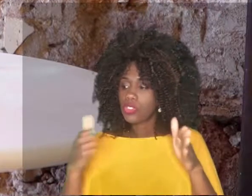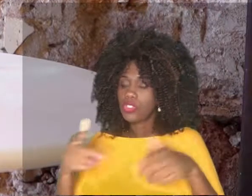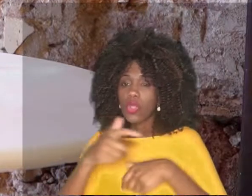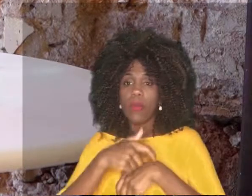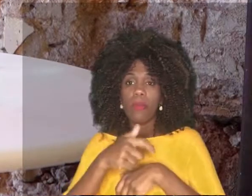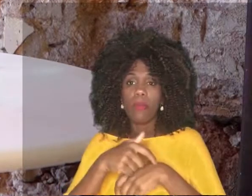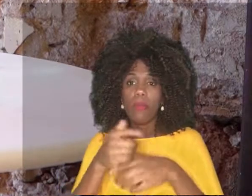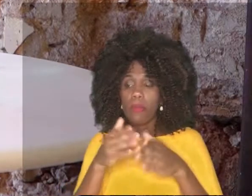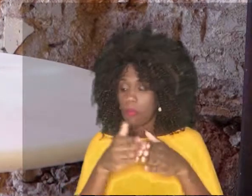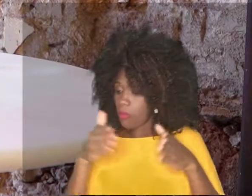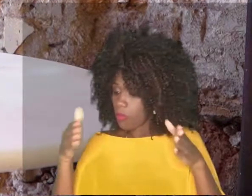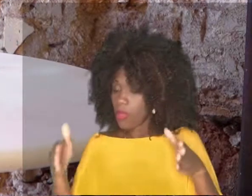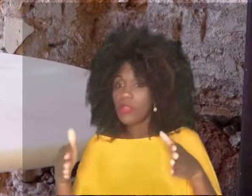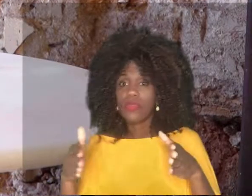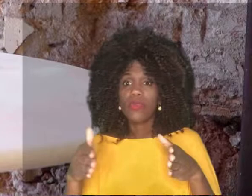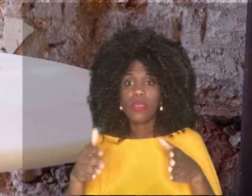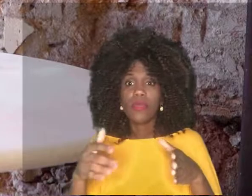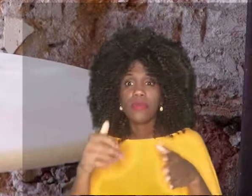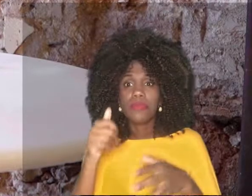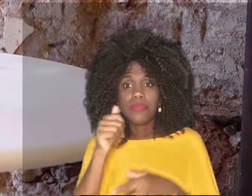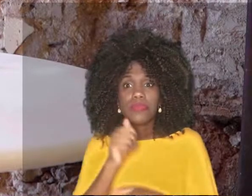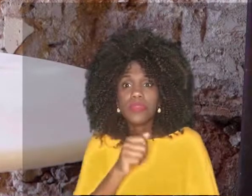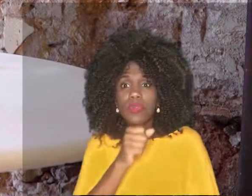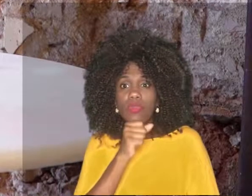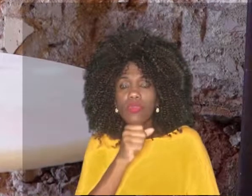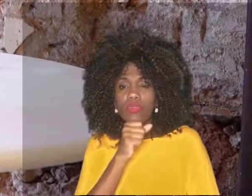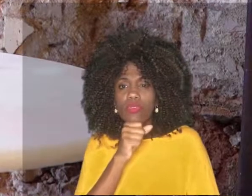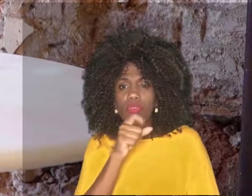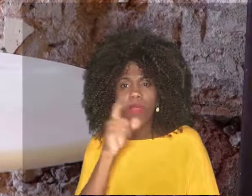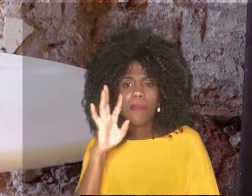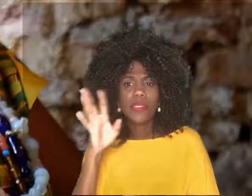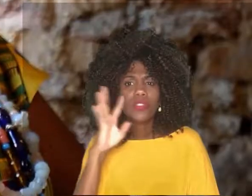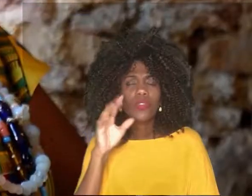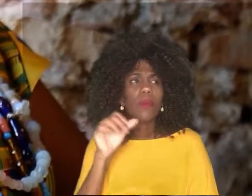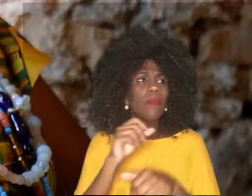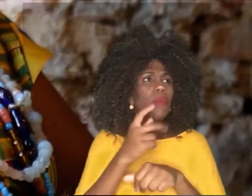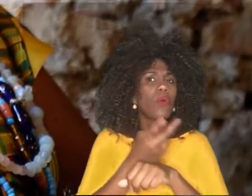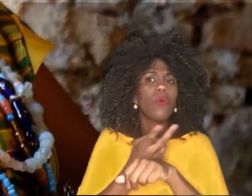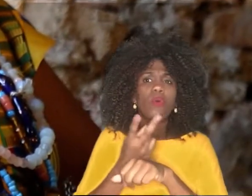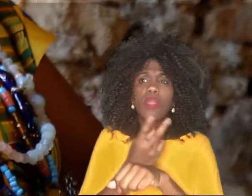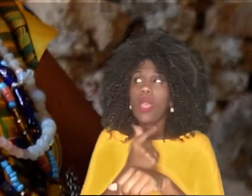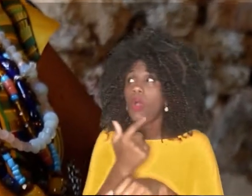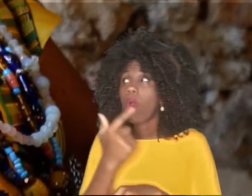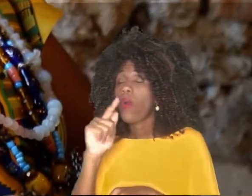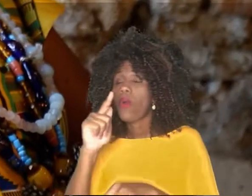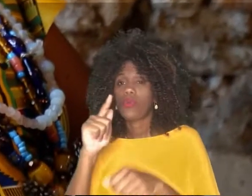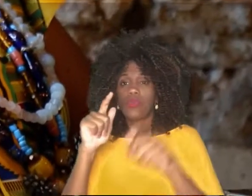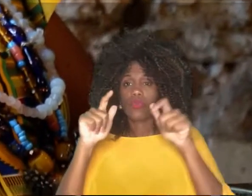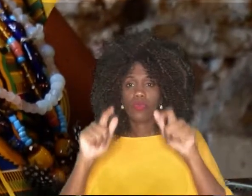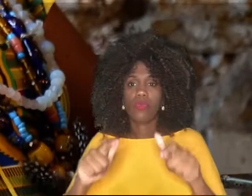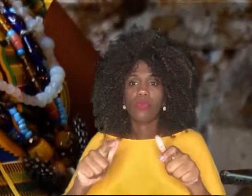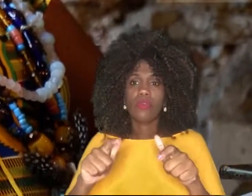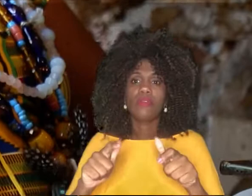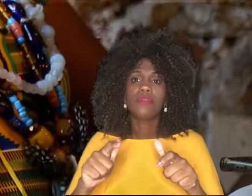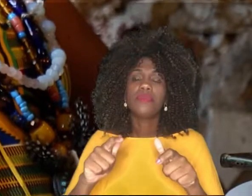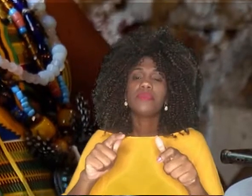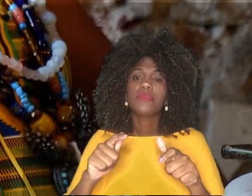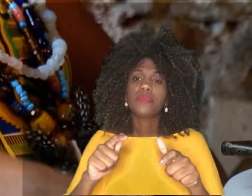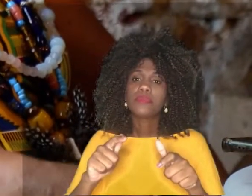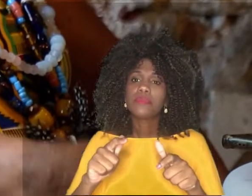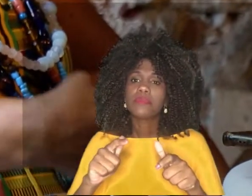que vovó pensou até em buscar um outro espaço, né,